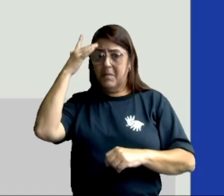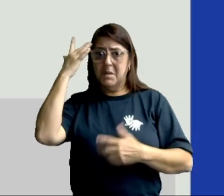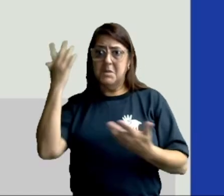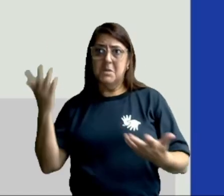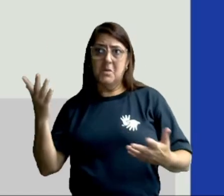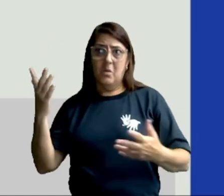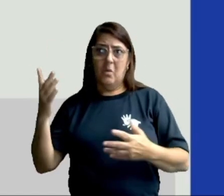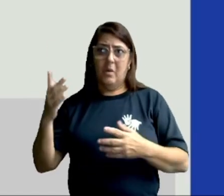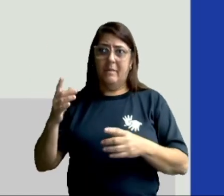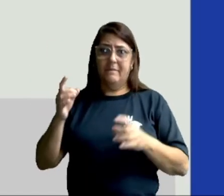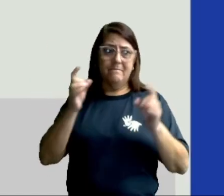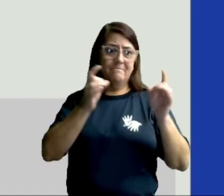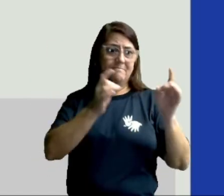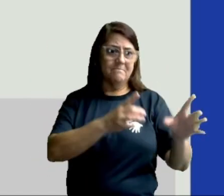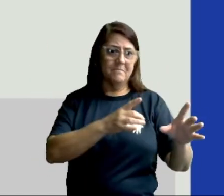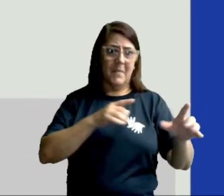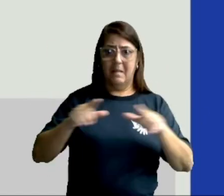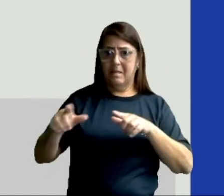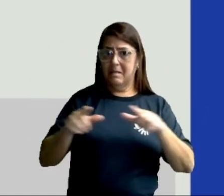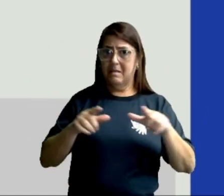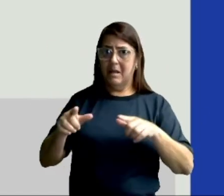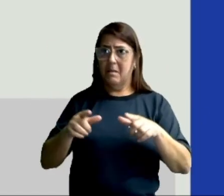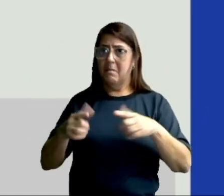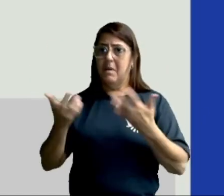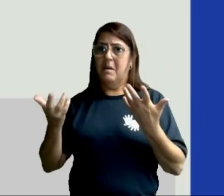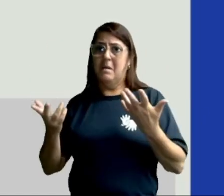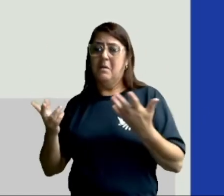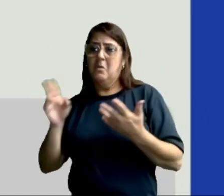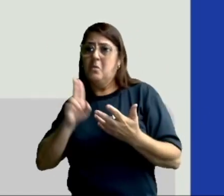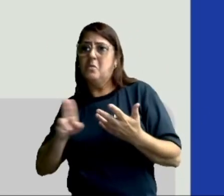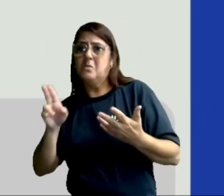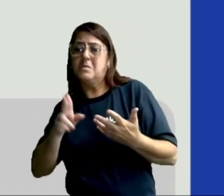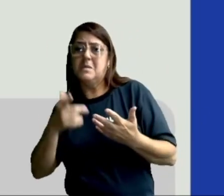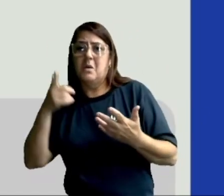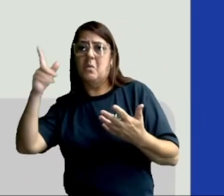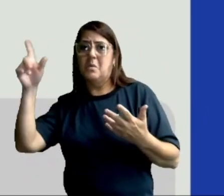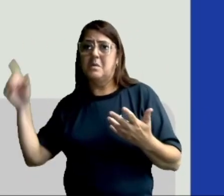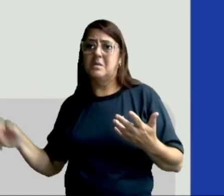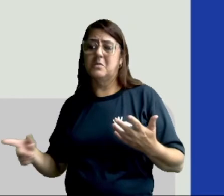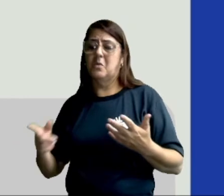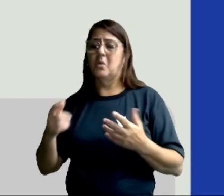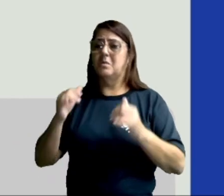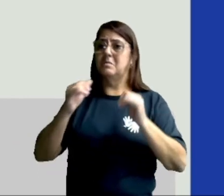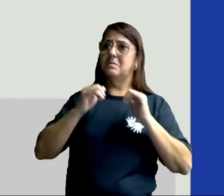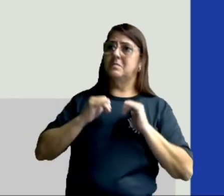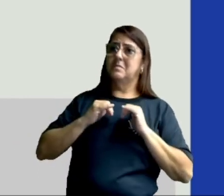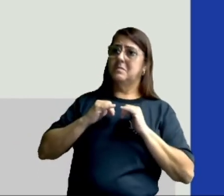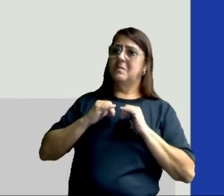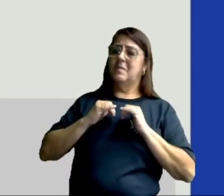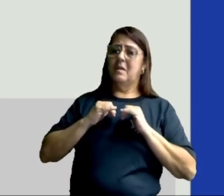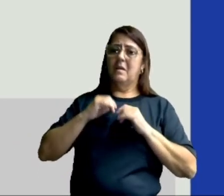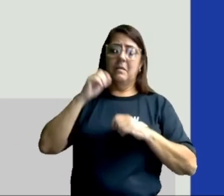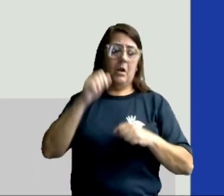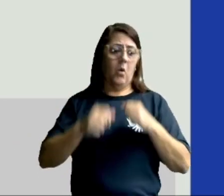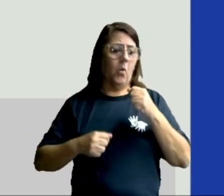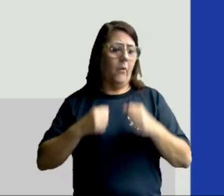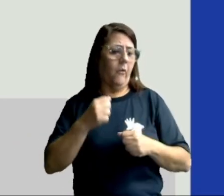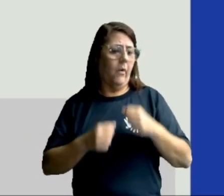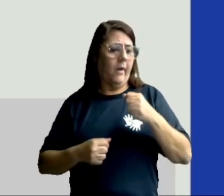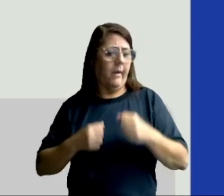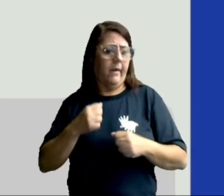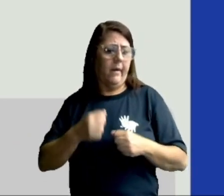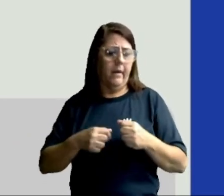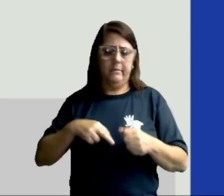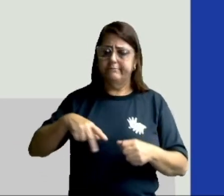que deixam de realizar outras atividades ao longo do seu dia, como realizar uma atividade física, fazer